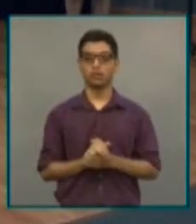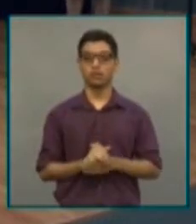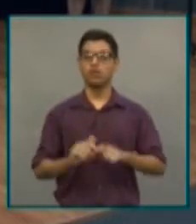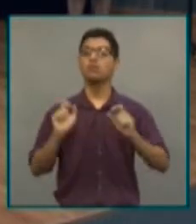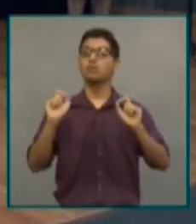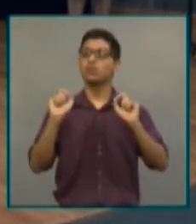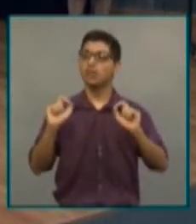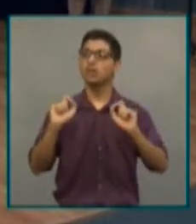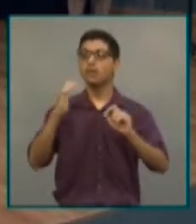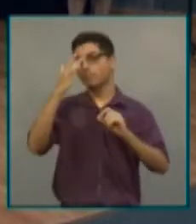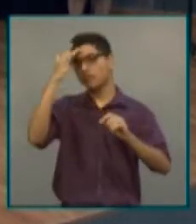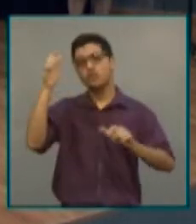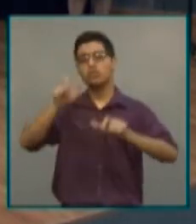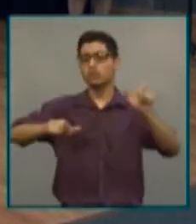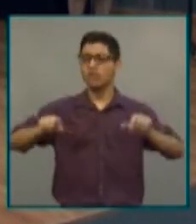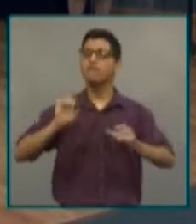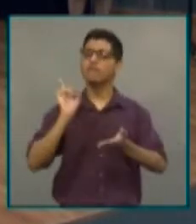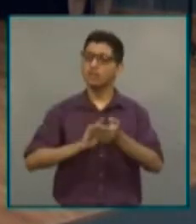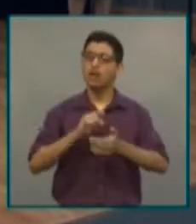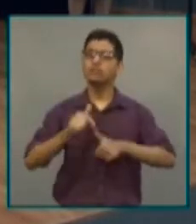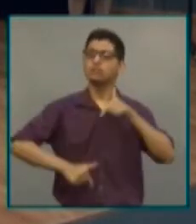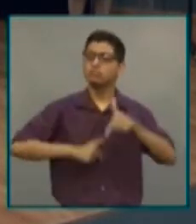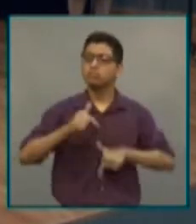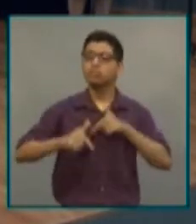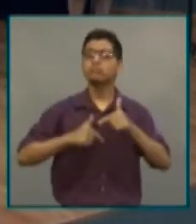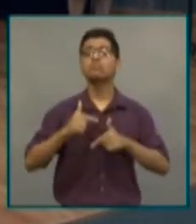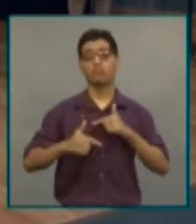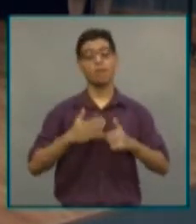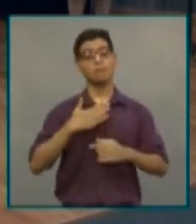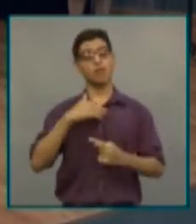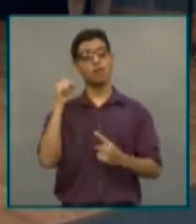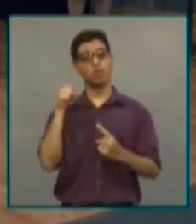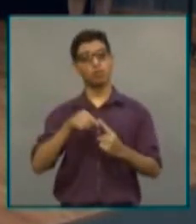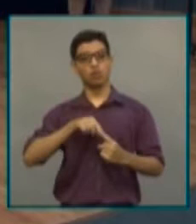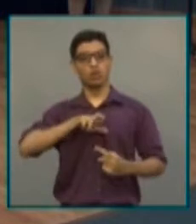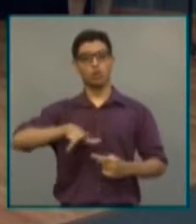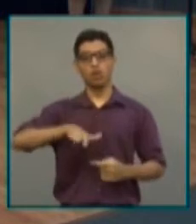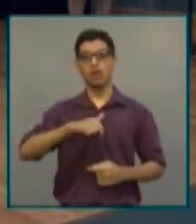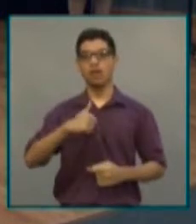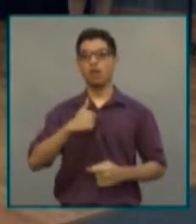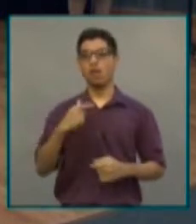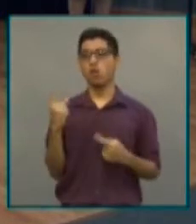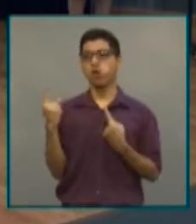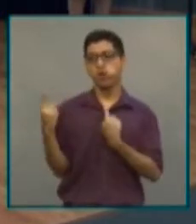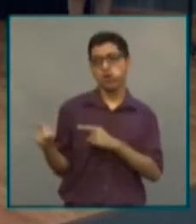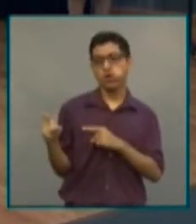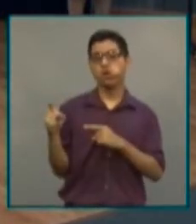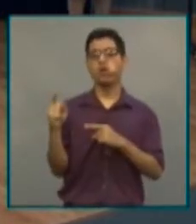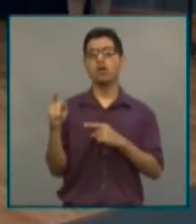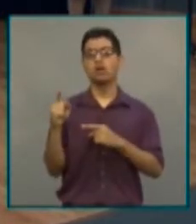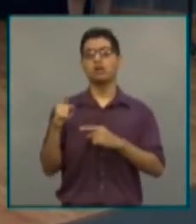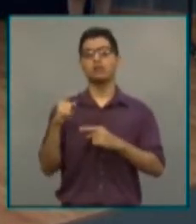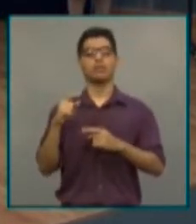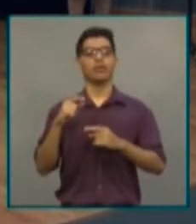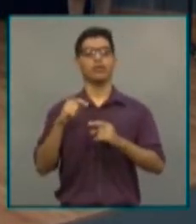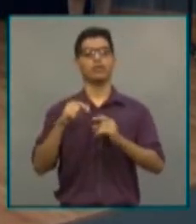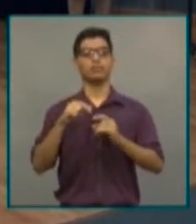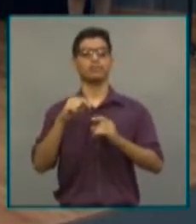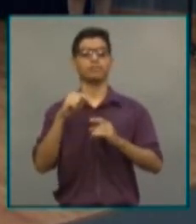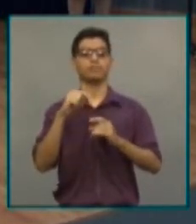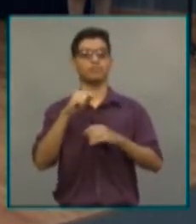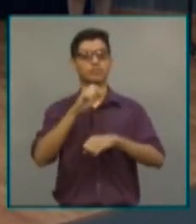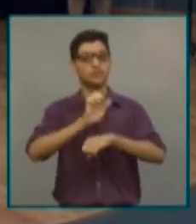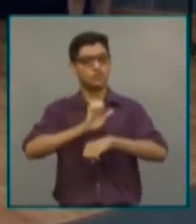é esse meu objetivo. Aqui nós não estamos como inimigo do judiciário, nem do município, nem do Estado. Mas se